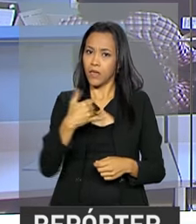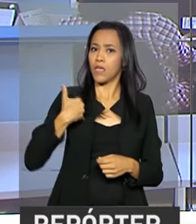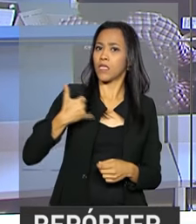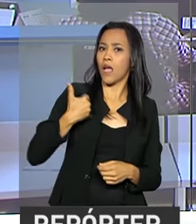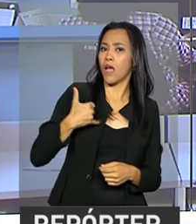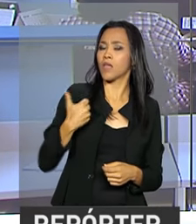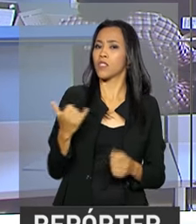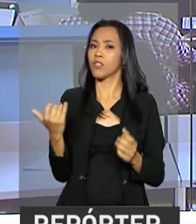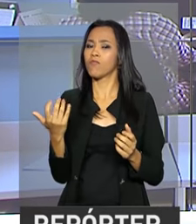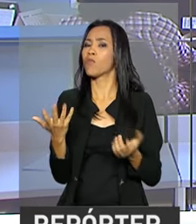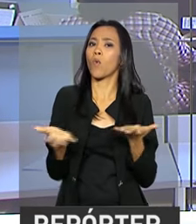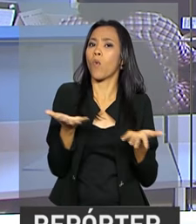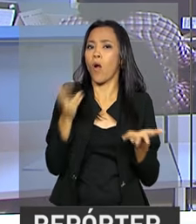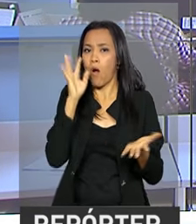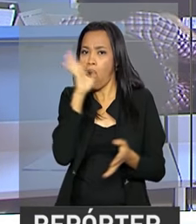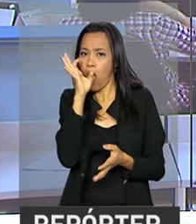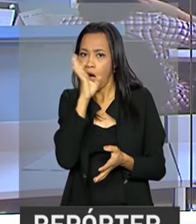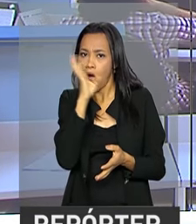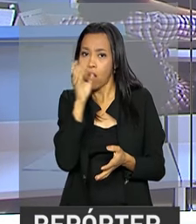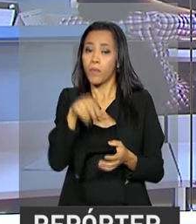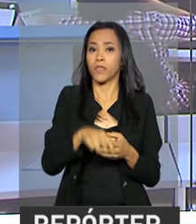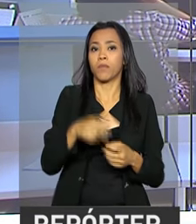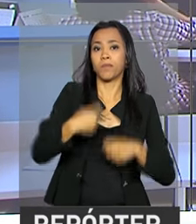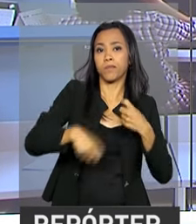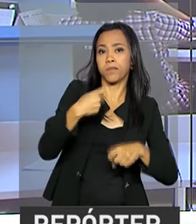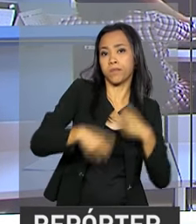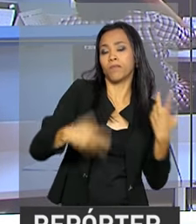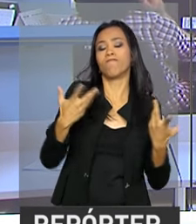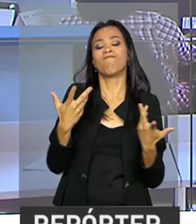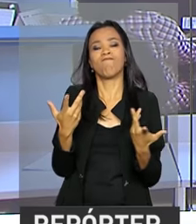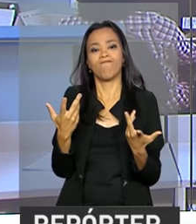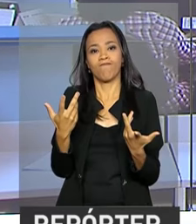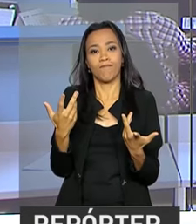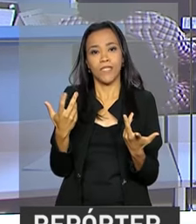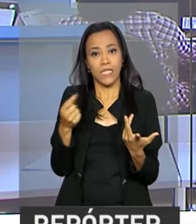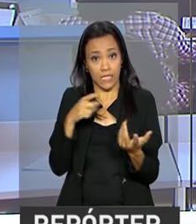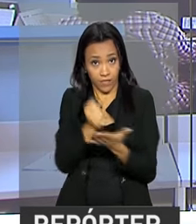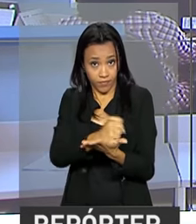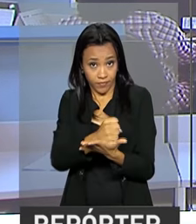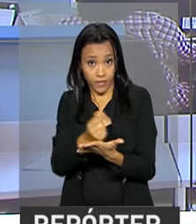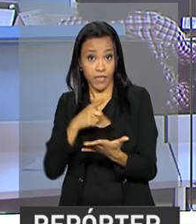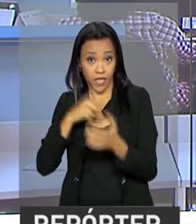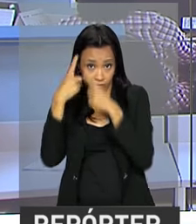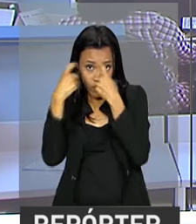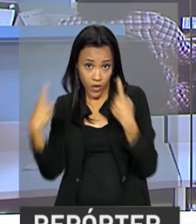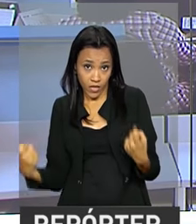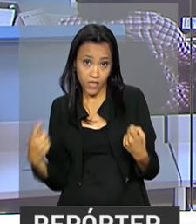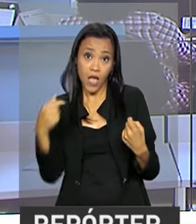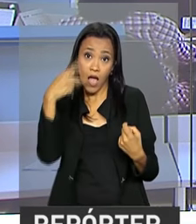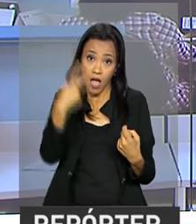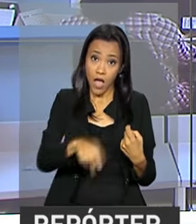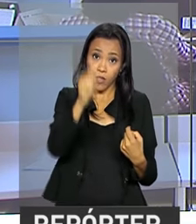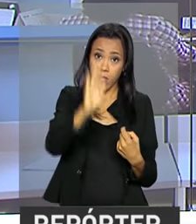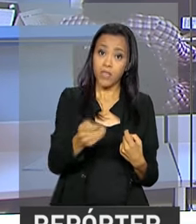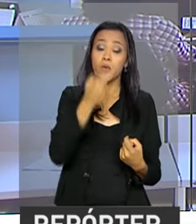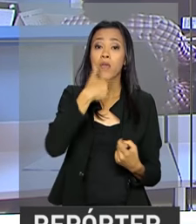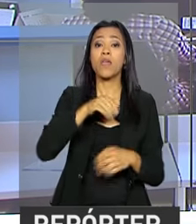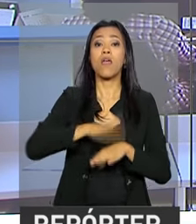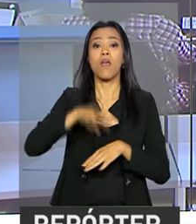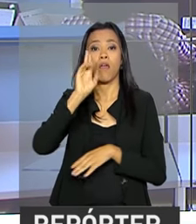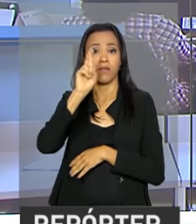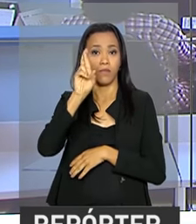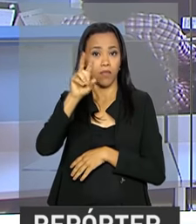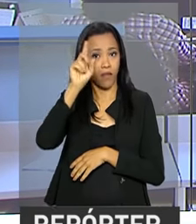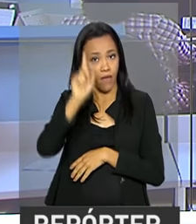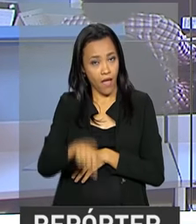isso monitoram, por exemplo, o conteúdo sexual e se o jogo contém muita violência. Aqui no Brasil, quem cuida desse